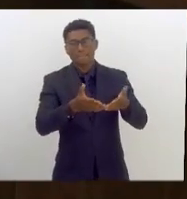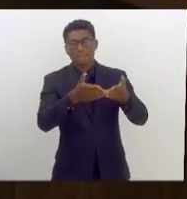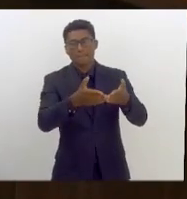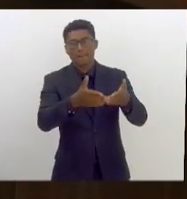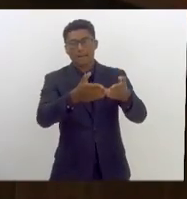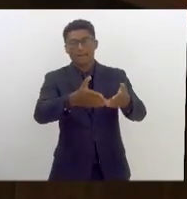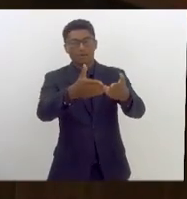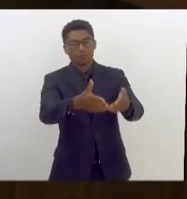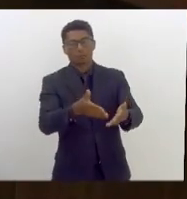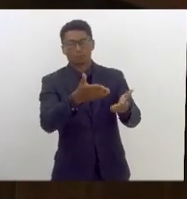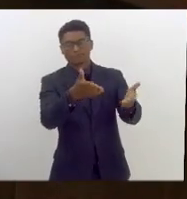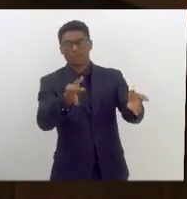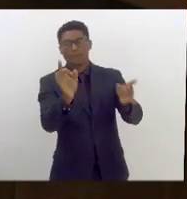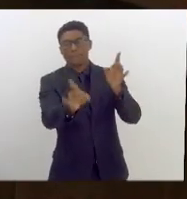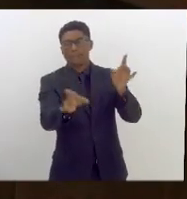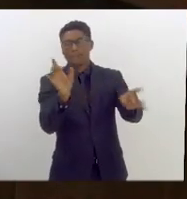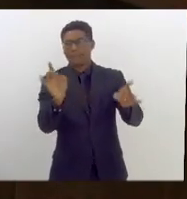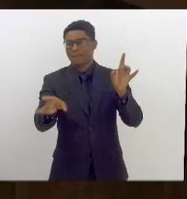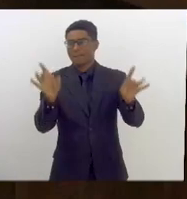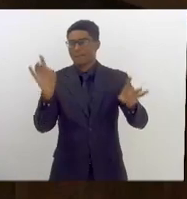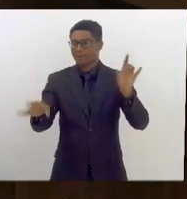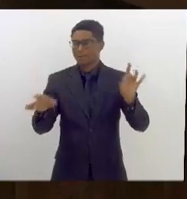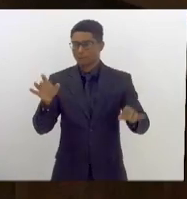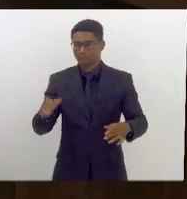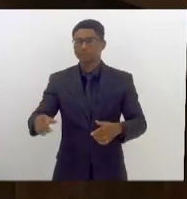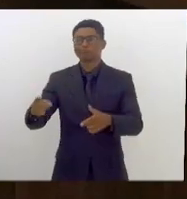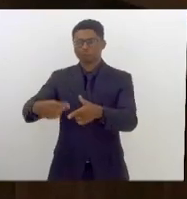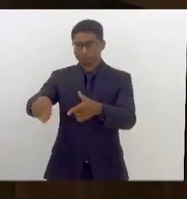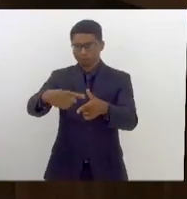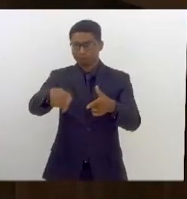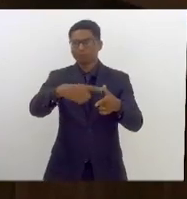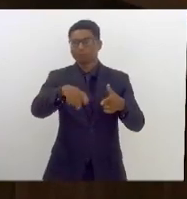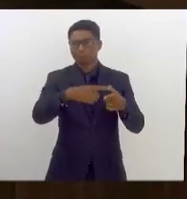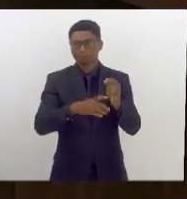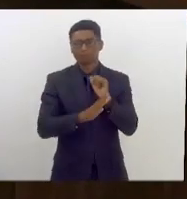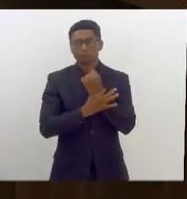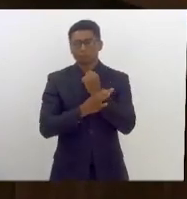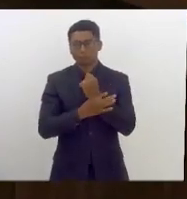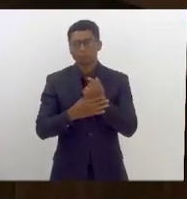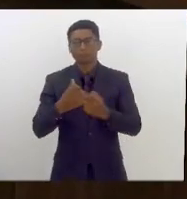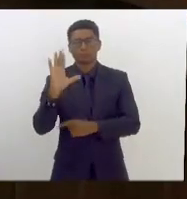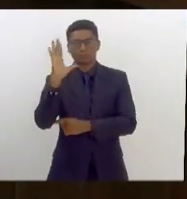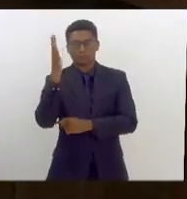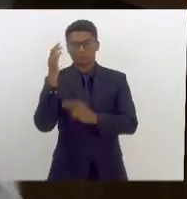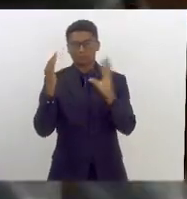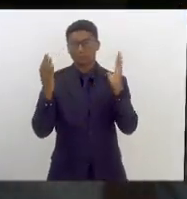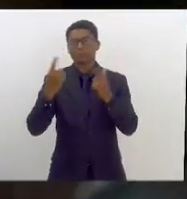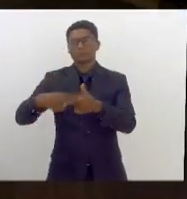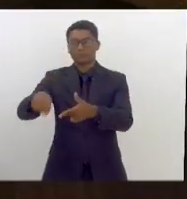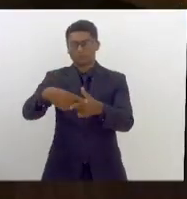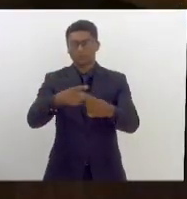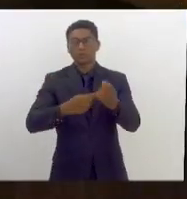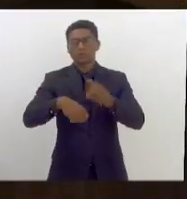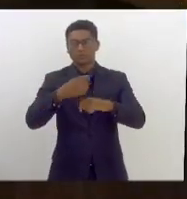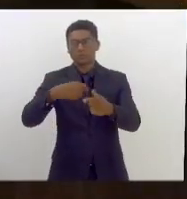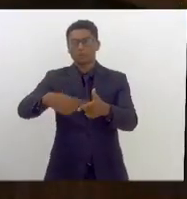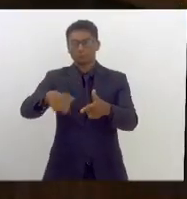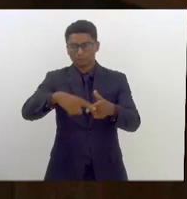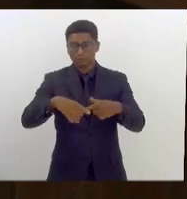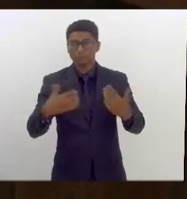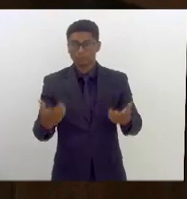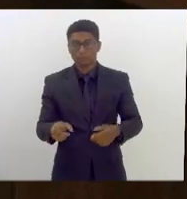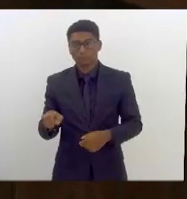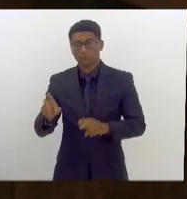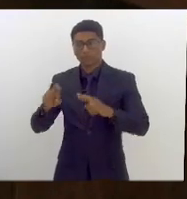verdadeiro cemitério de embarcações, com problemas de segurança, problemas ambientais, problemas econômicos, enfim. Então, foi uma audiência importante,